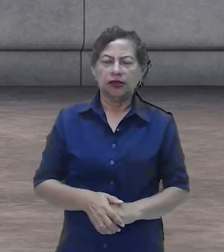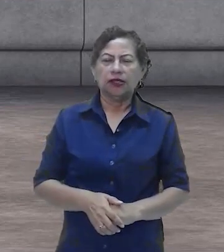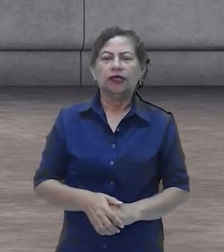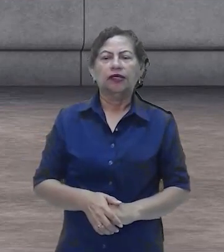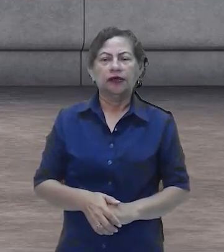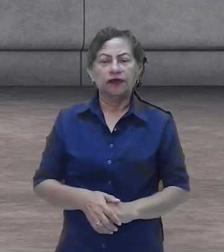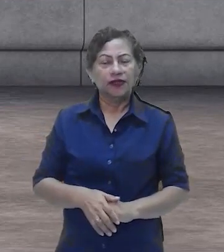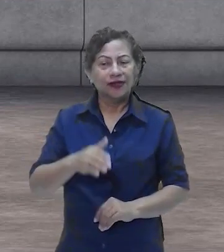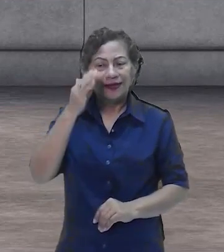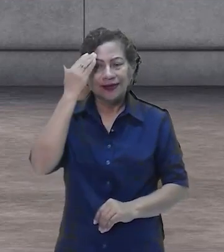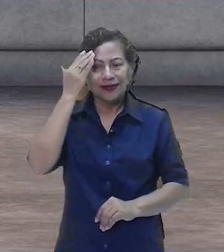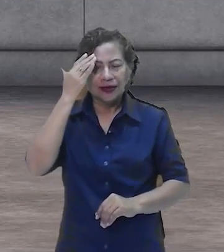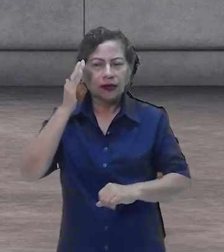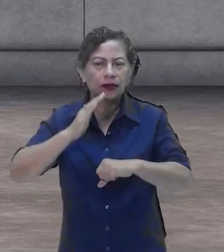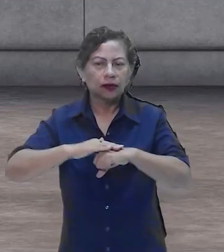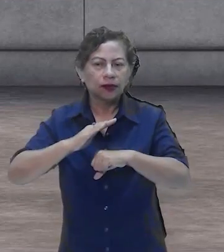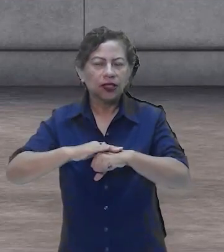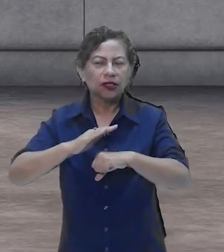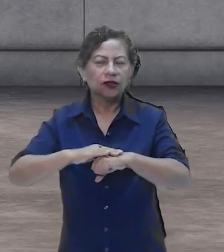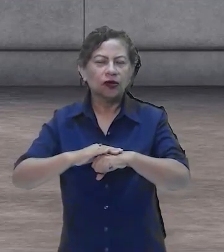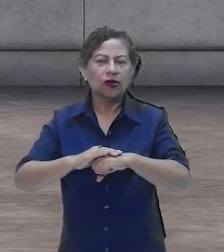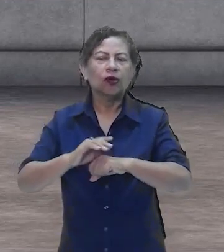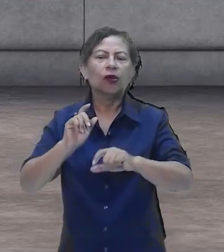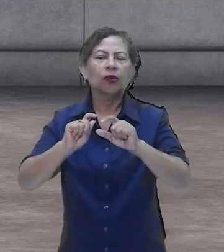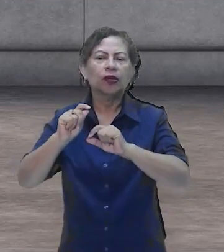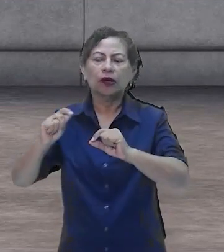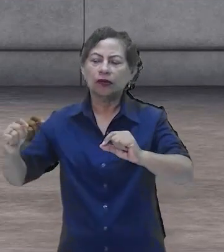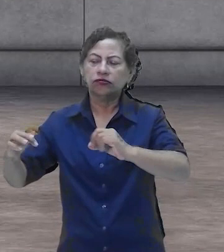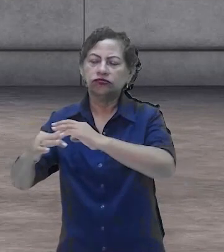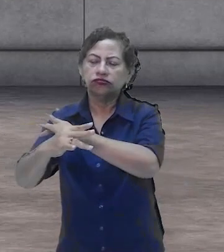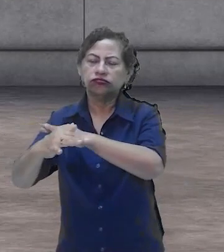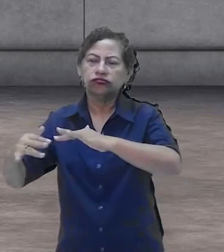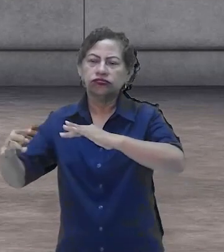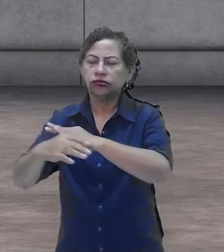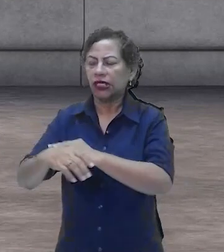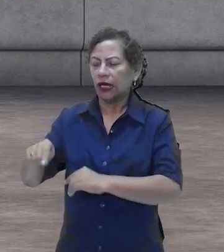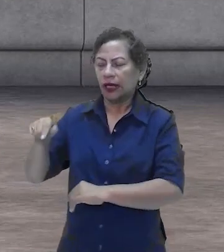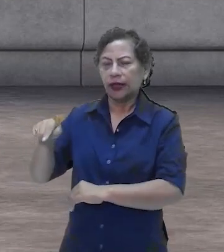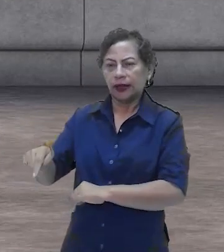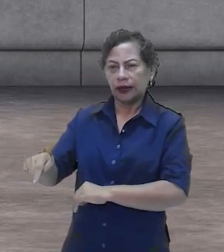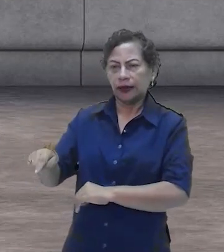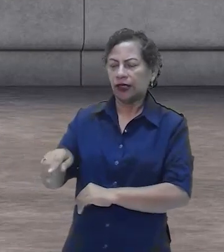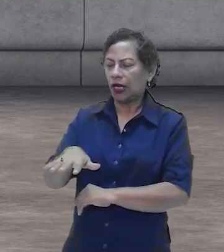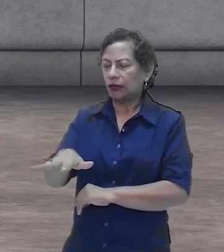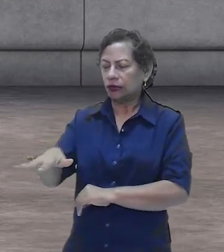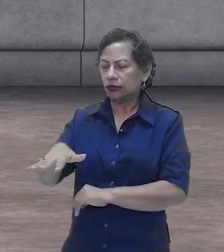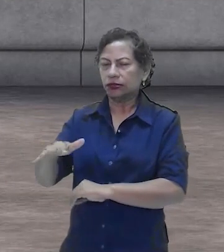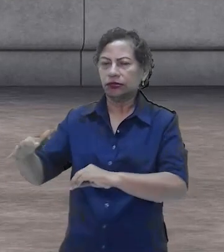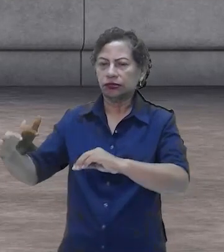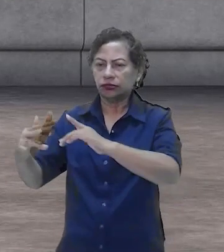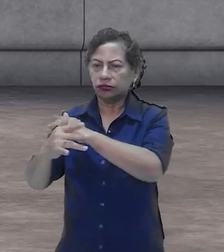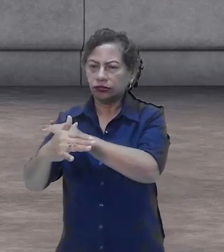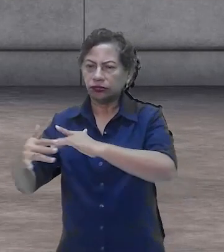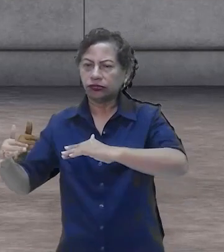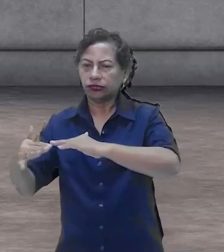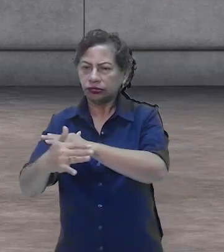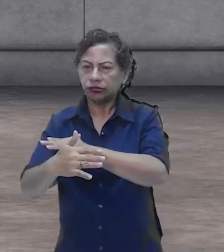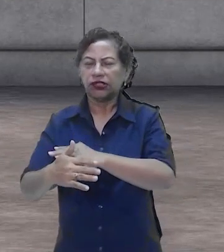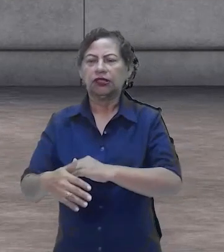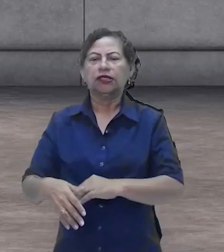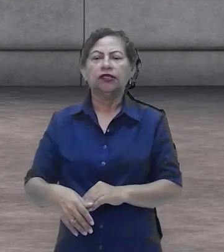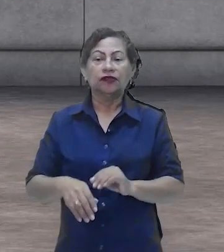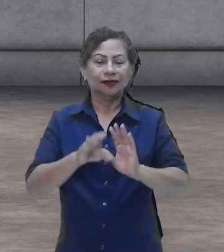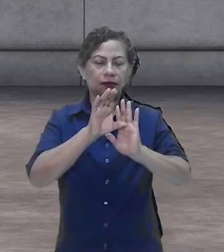espaço urbano, que é justamente o espaço das cidades. Feita a caracterização, a conceituação,